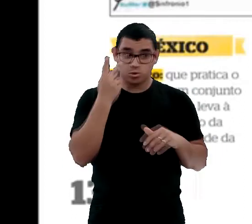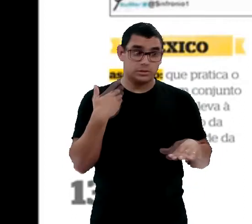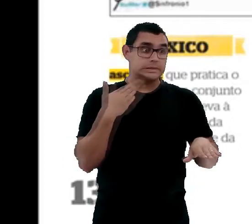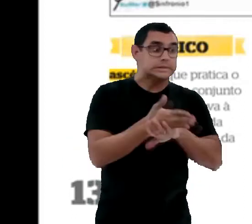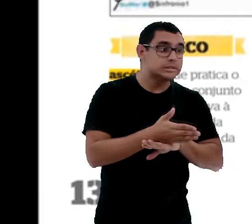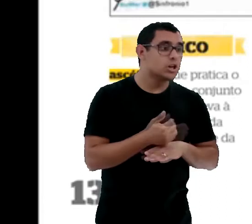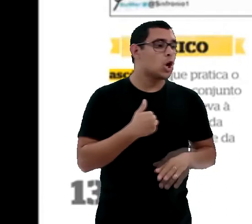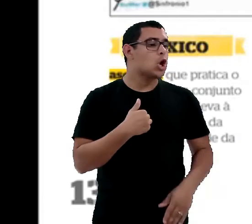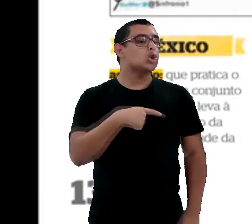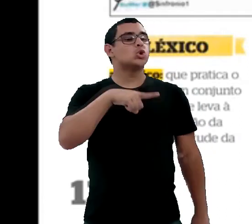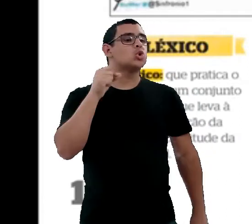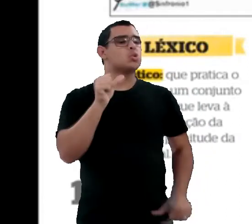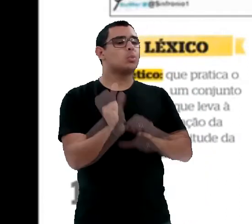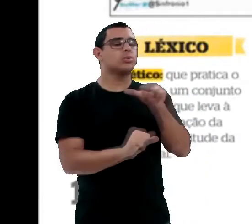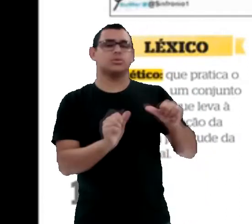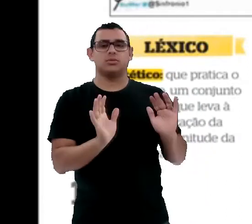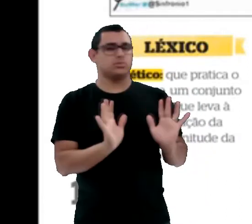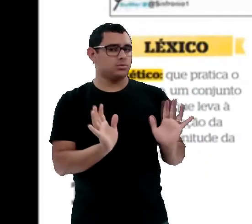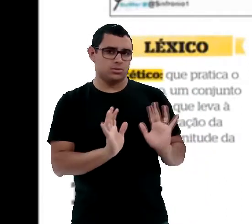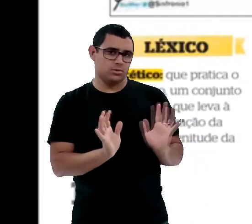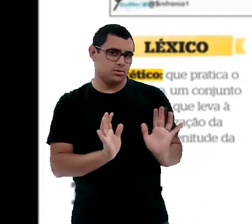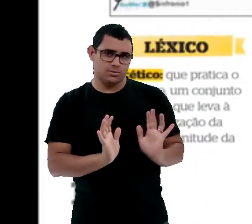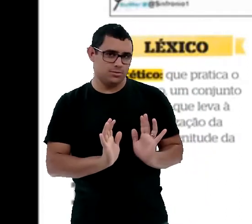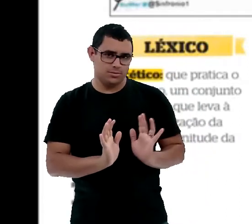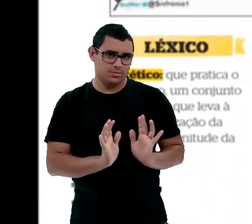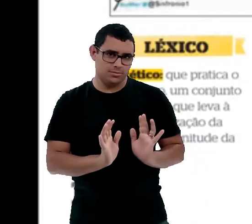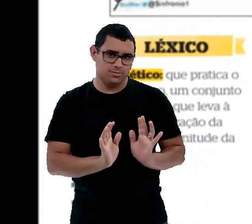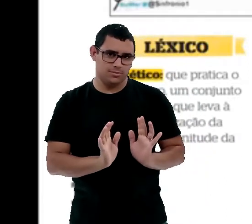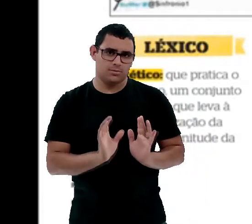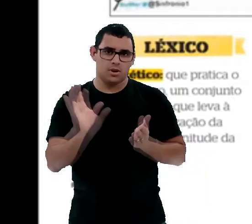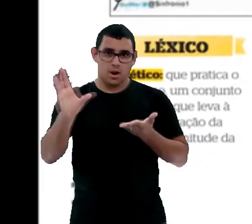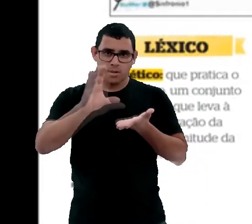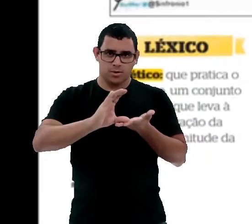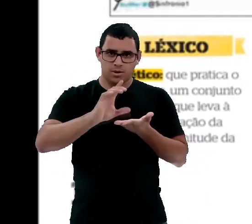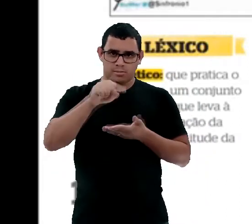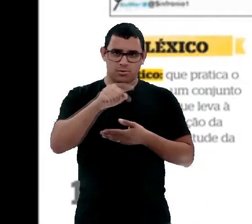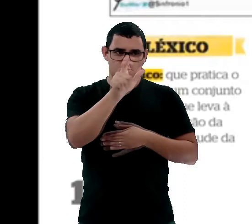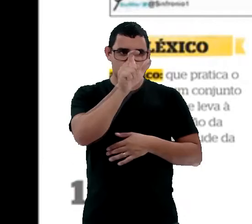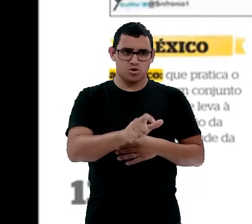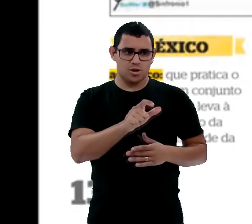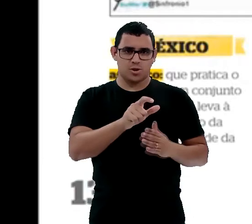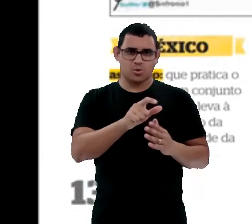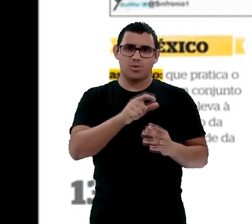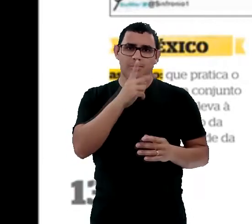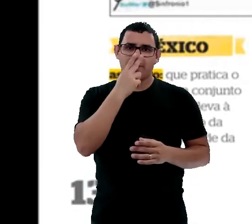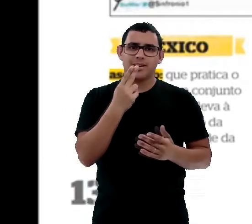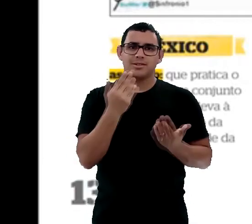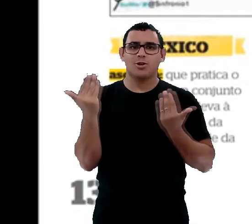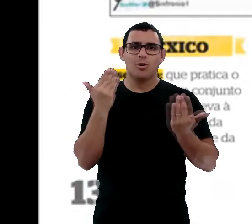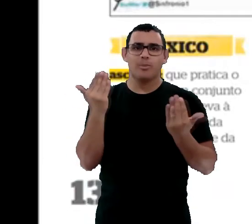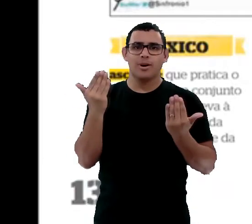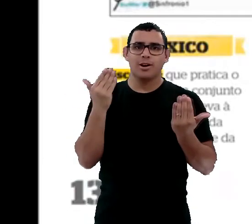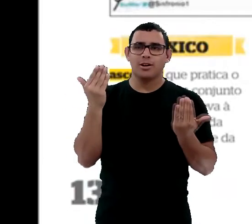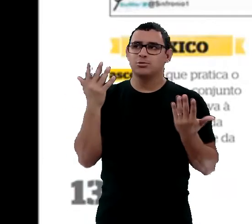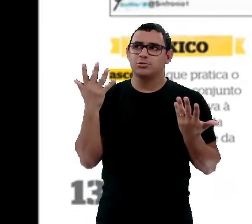esse conceito do capitalismo foi sendo reformulado. Não significa que alguém foi lá e reformulou. A gente tem que